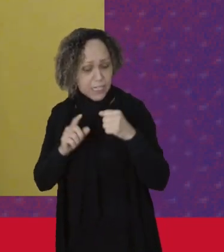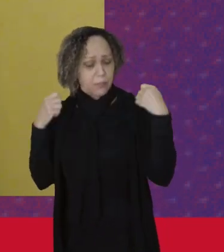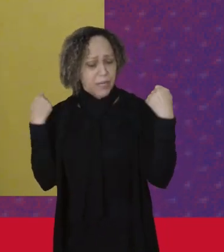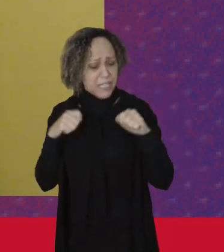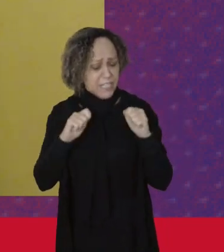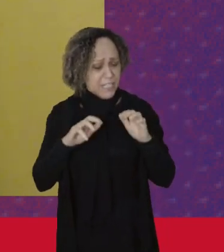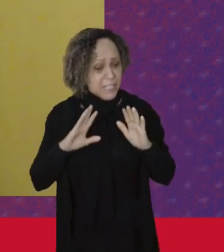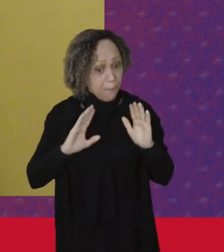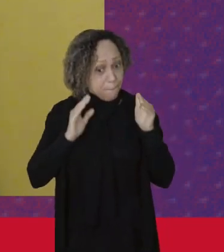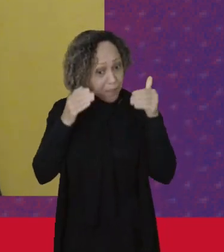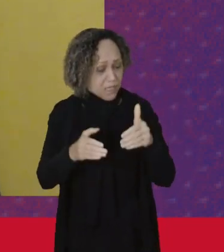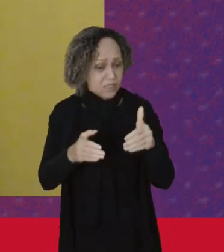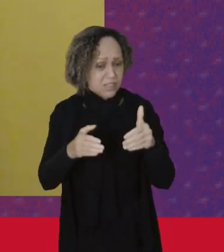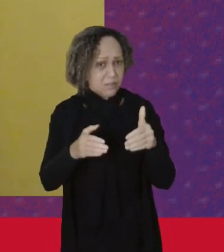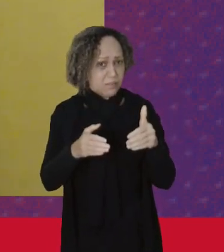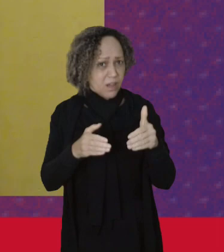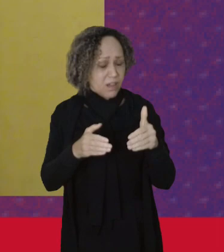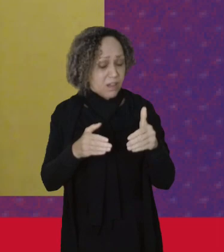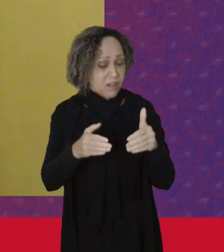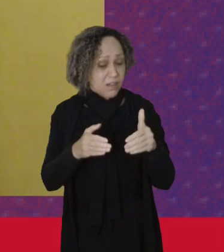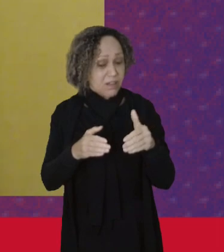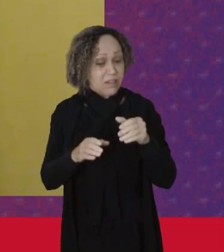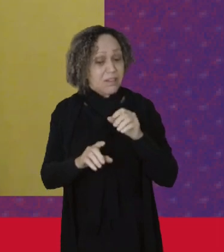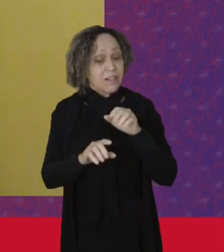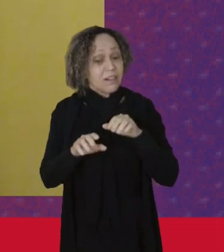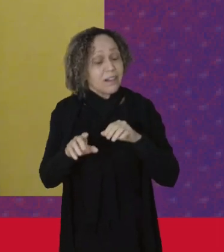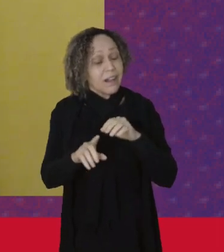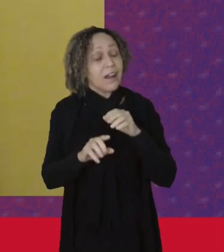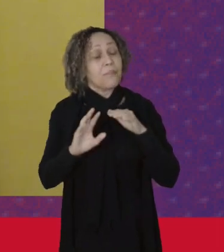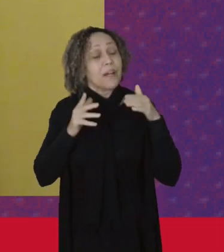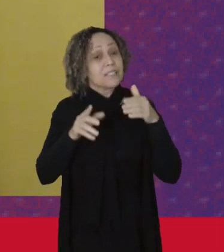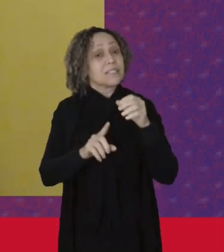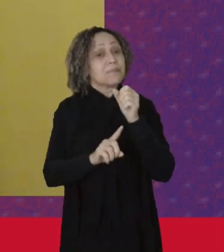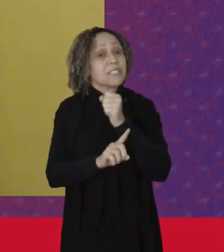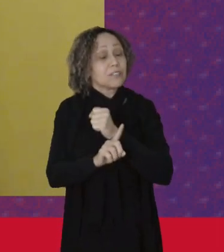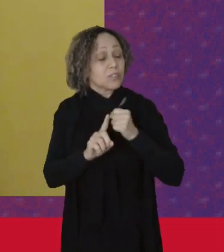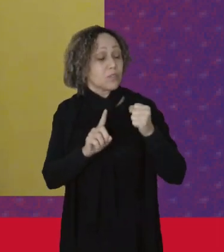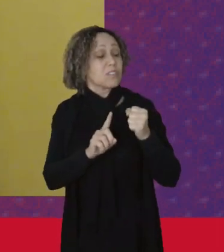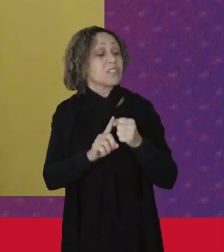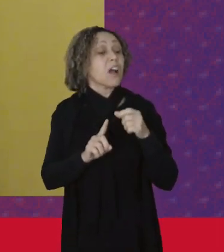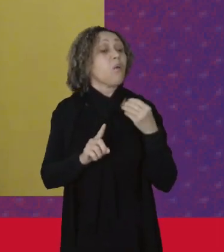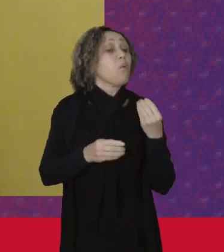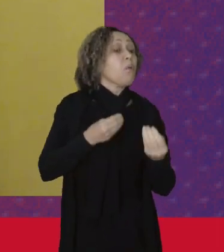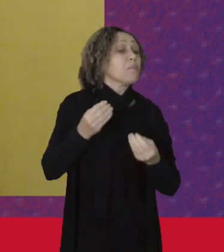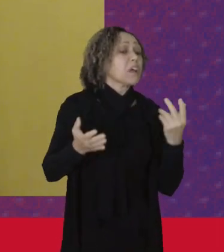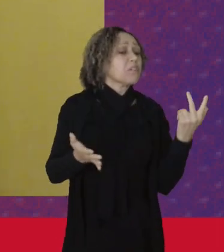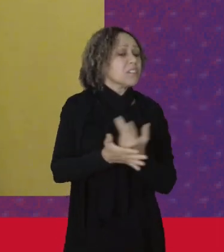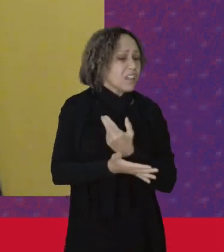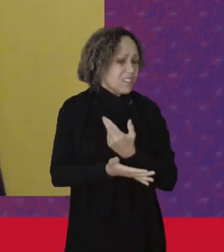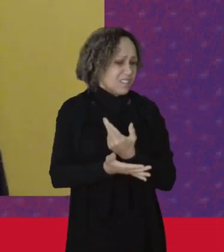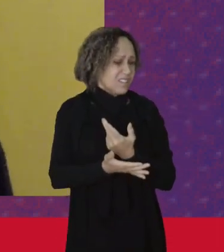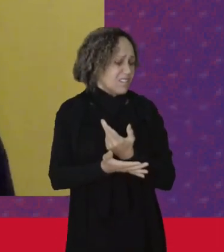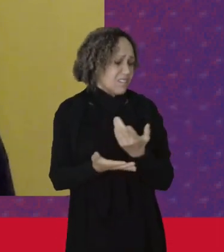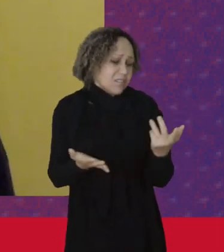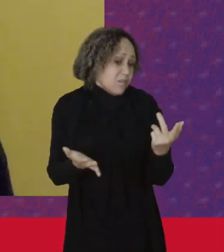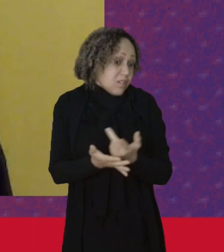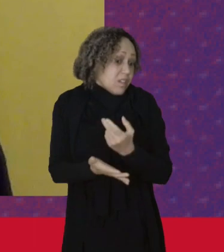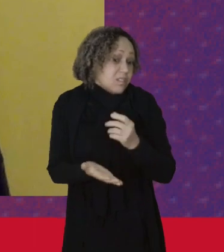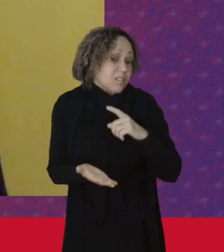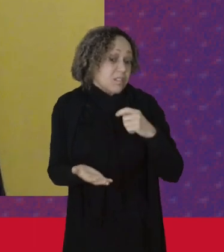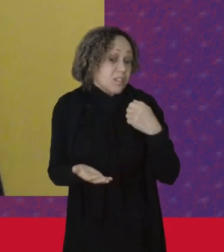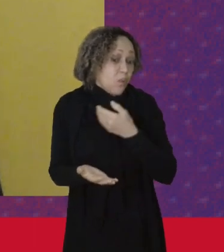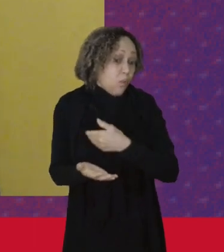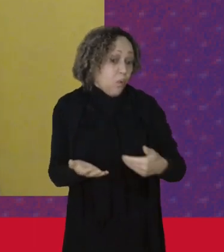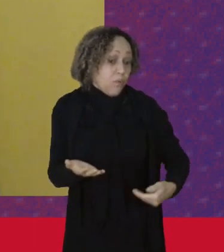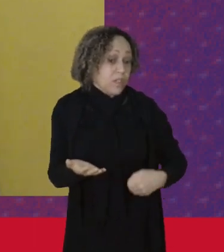árvores, né, nem dos solos, ele nasce também de investimentos públicos, né, em movimentos porque os movimentos precisam